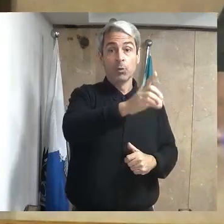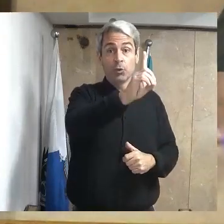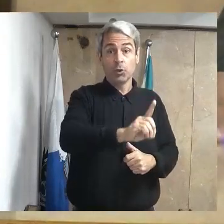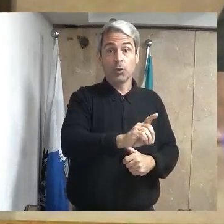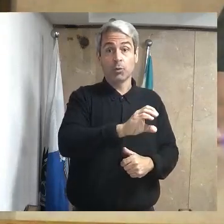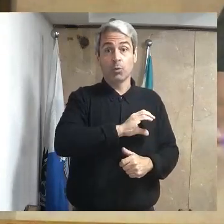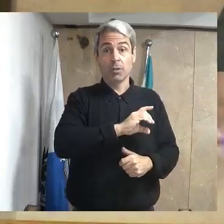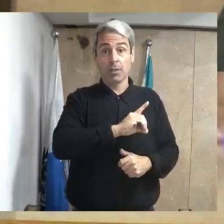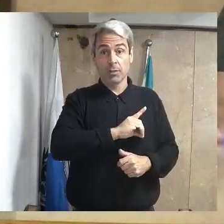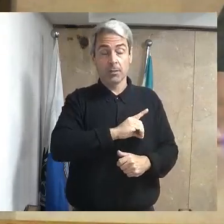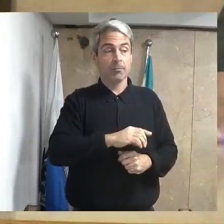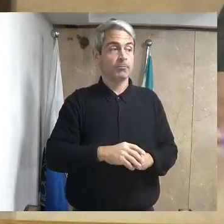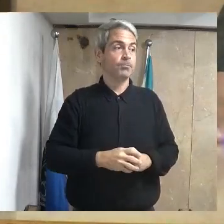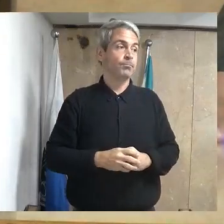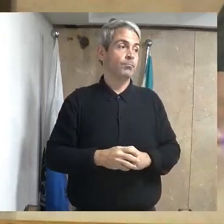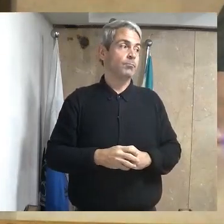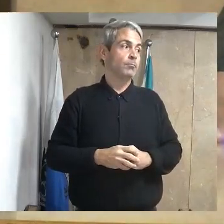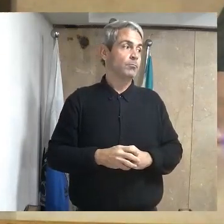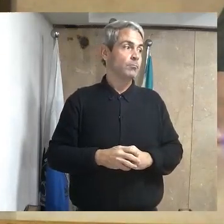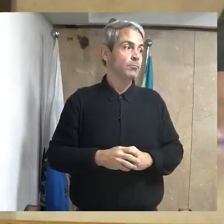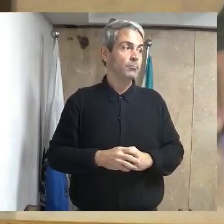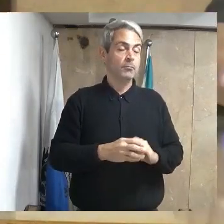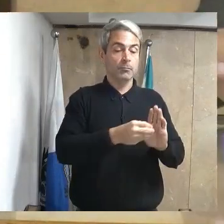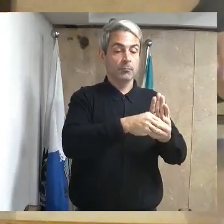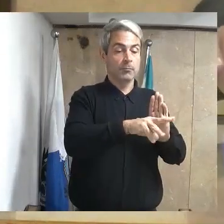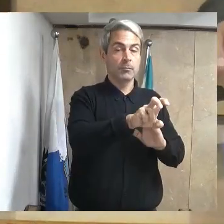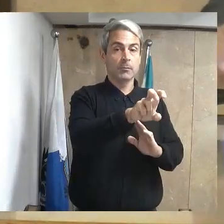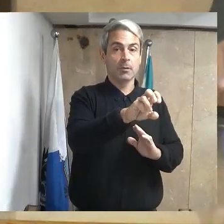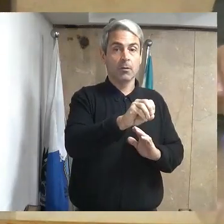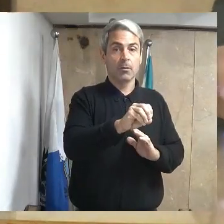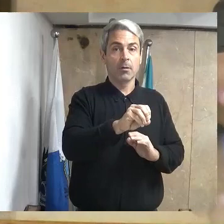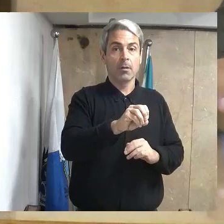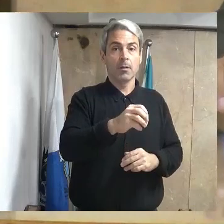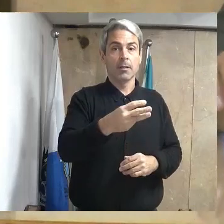distrito deste município. Indicação número